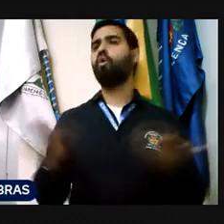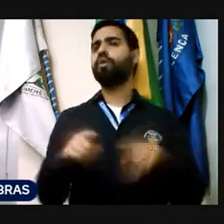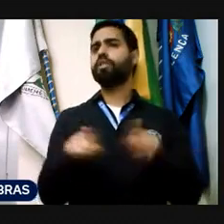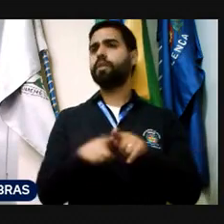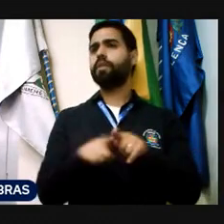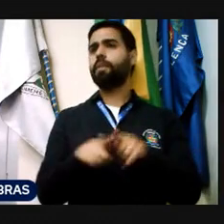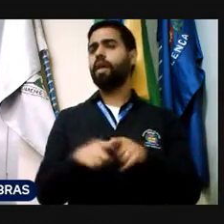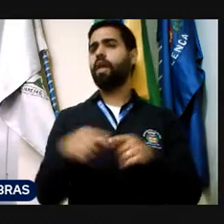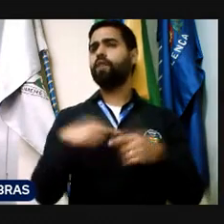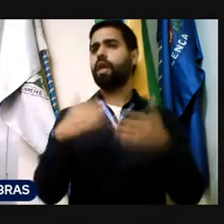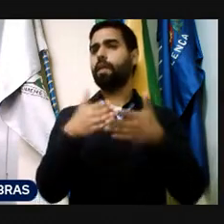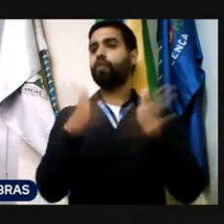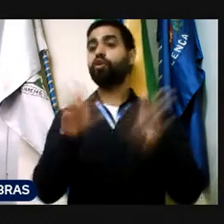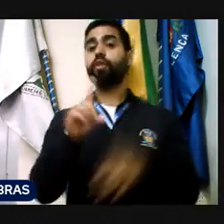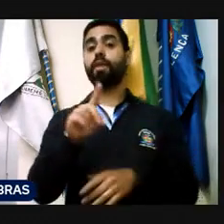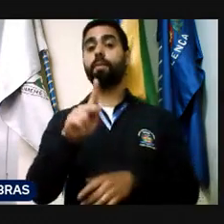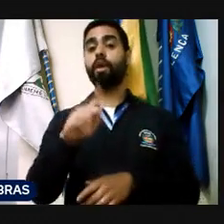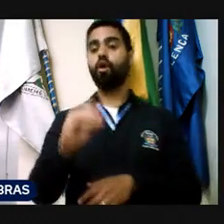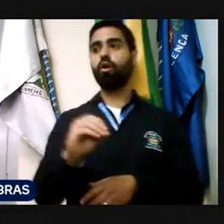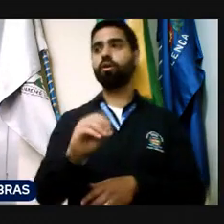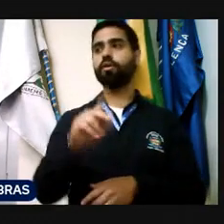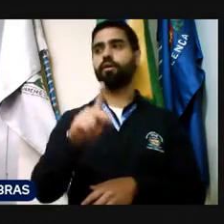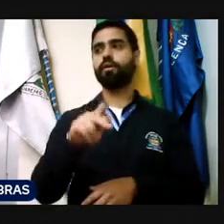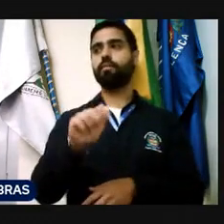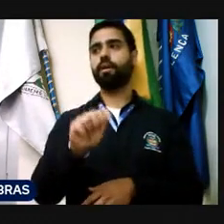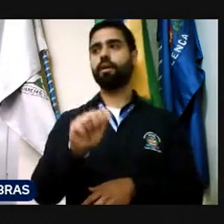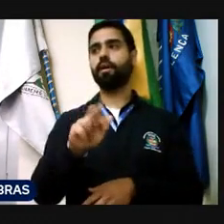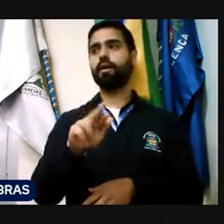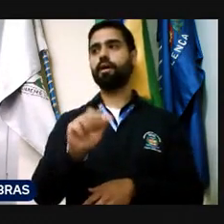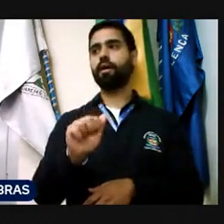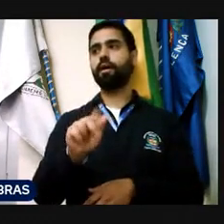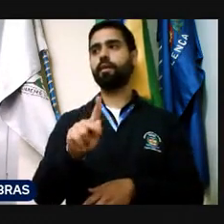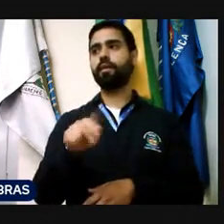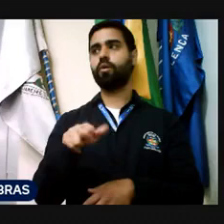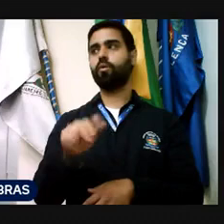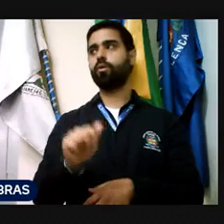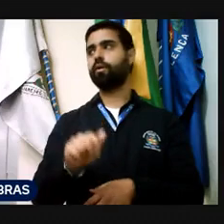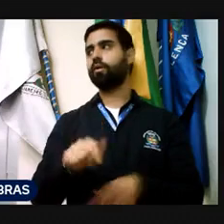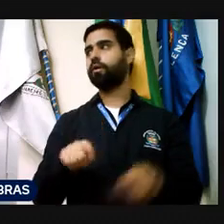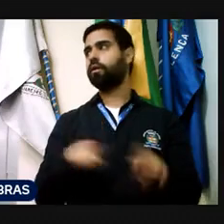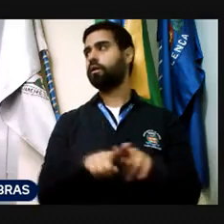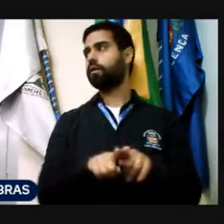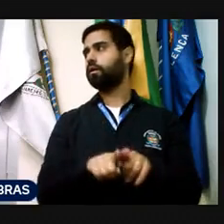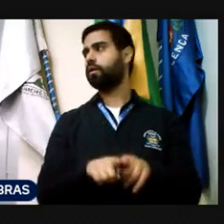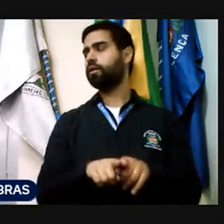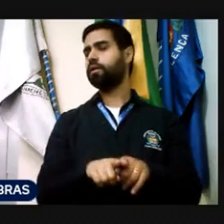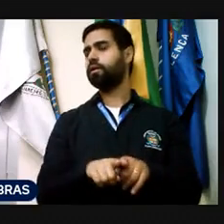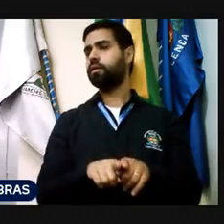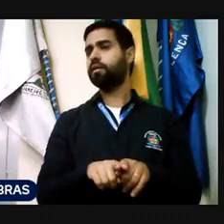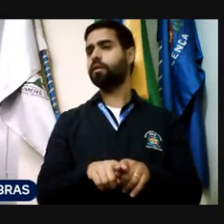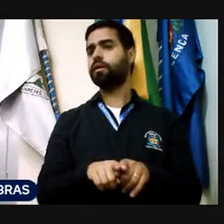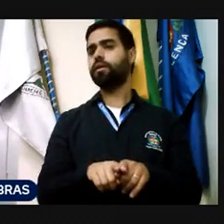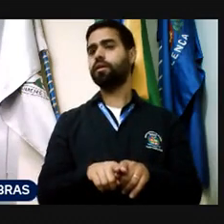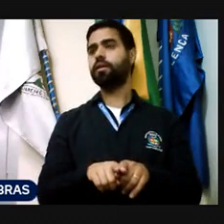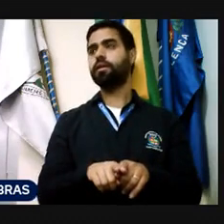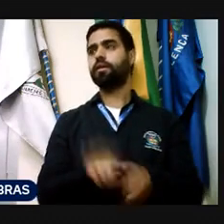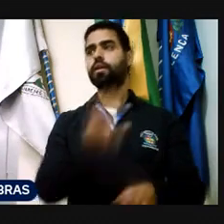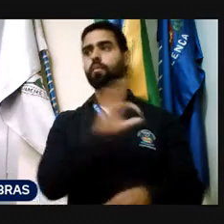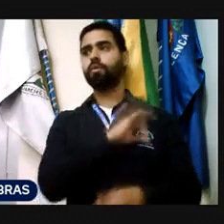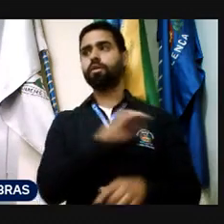do DPO de Parapeúna e da inauguração do posto avançado de Polícia Rodoviária do